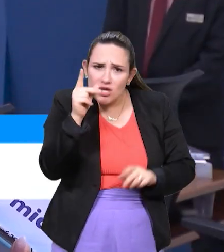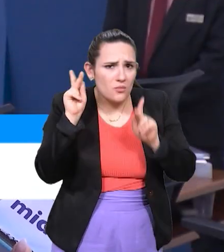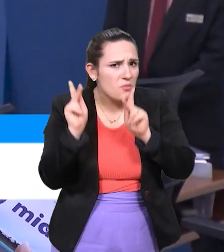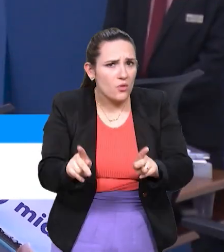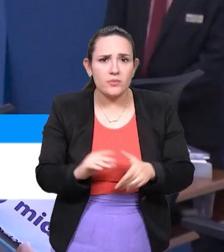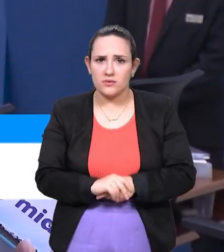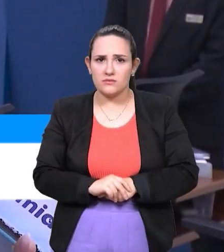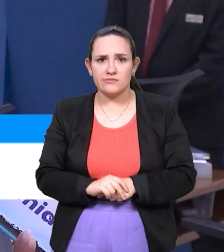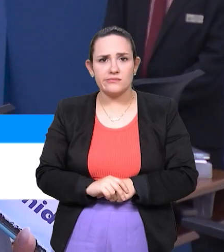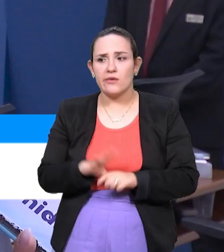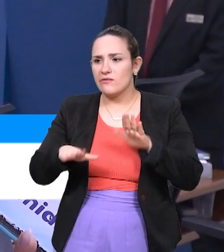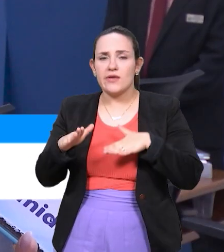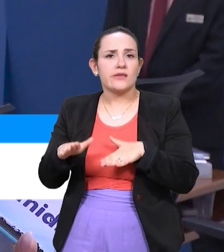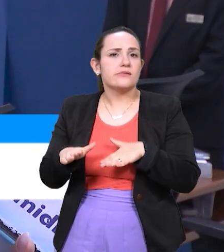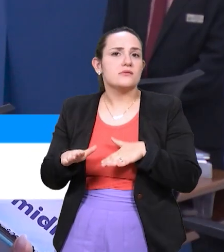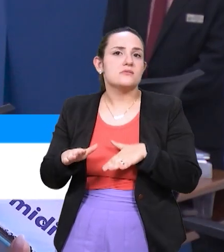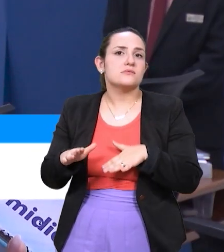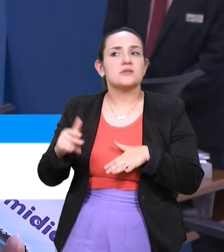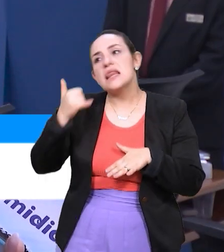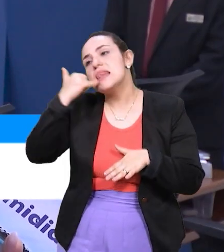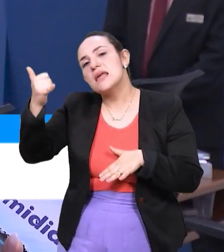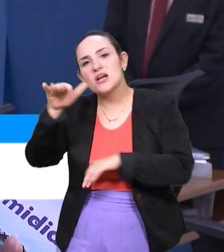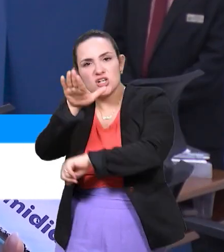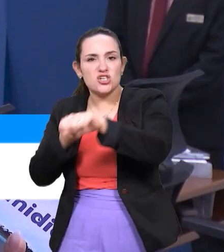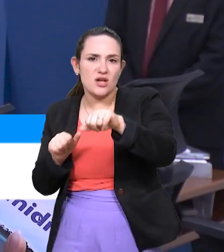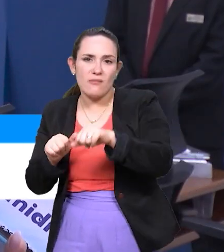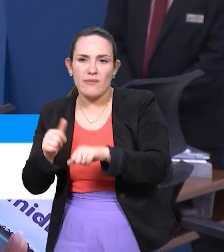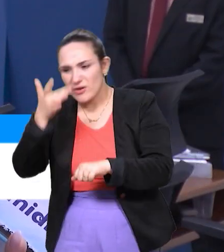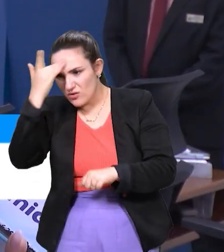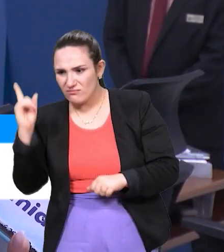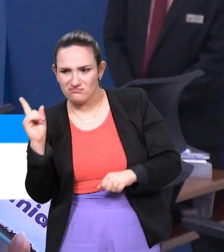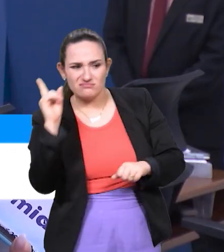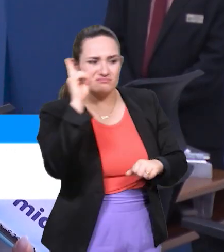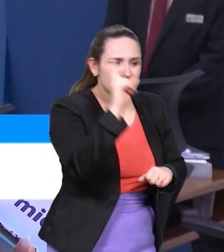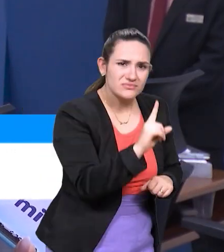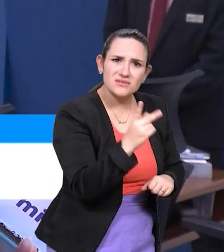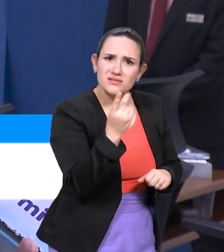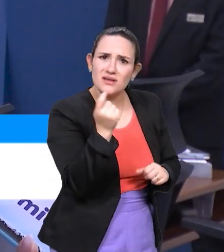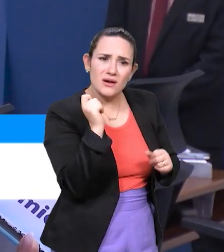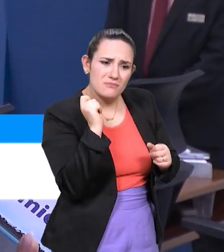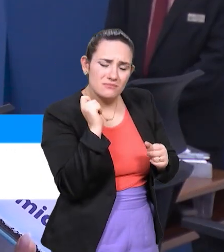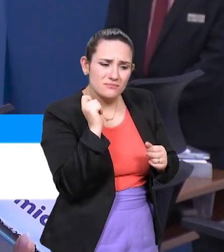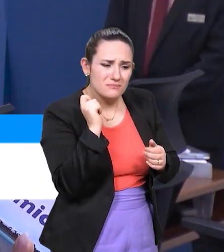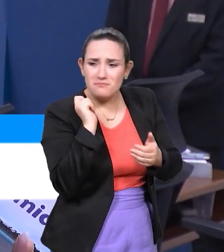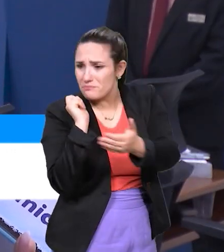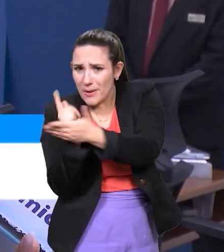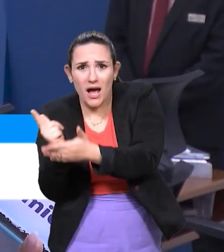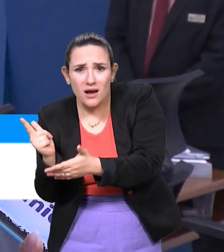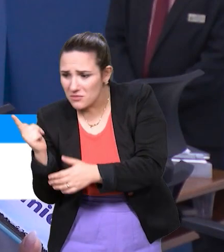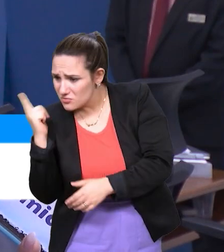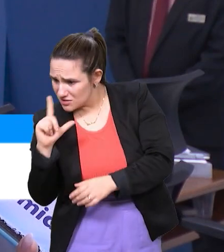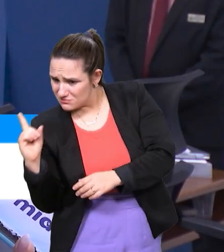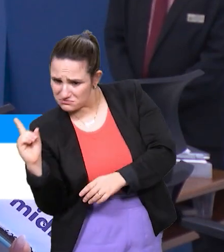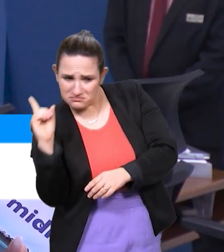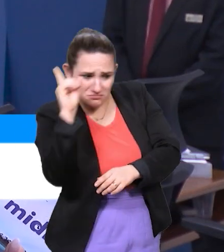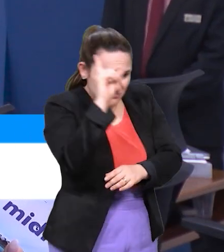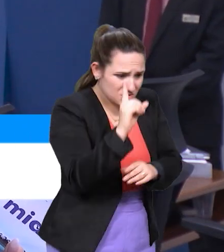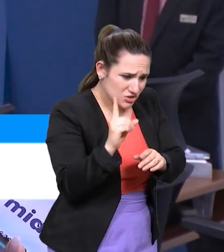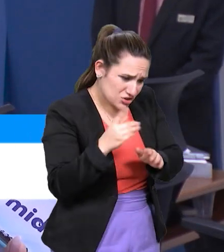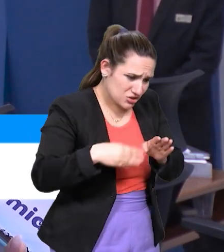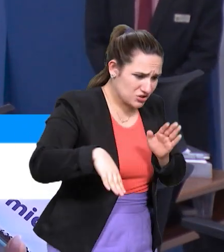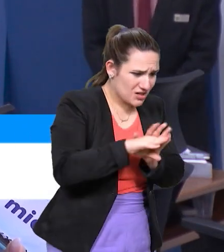é recurso público, cada deslocamento das viaturas tem custo, né? Há toda uma